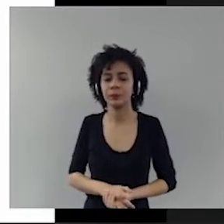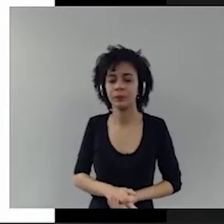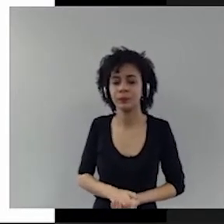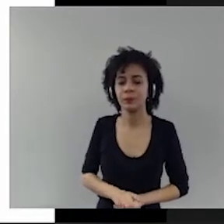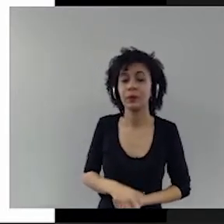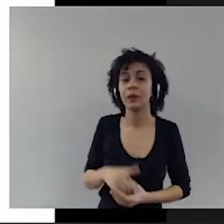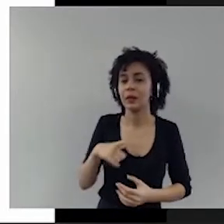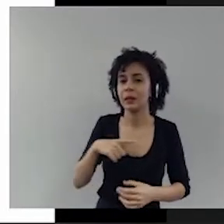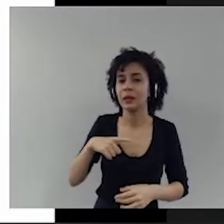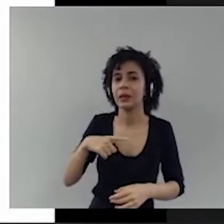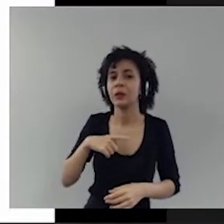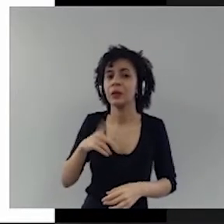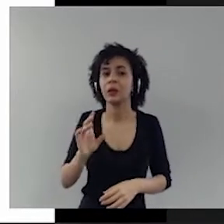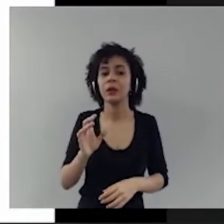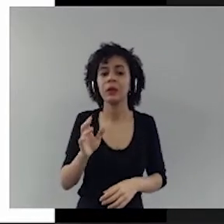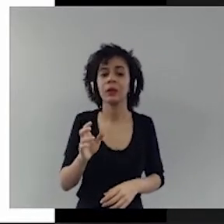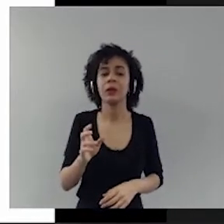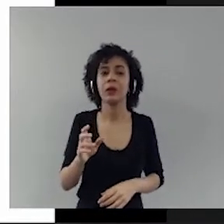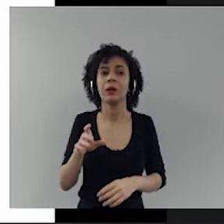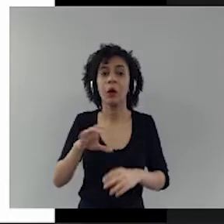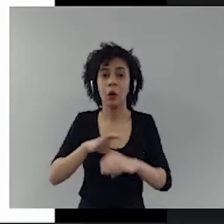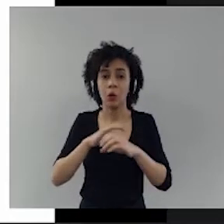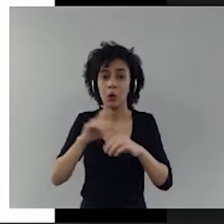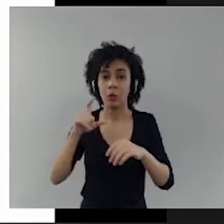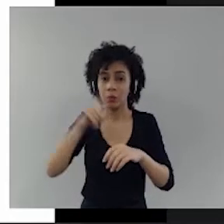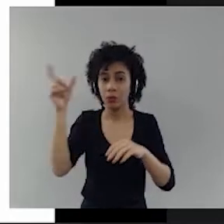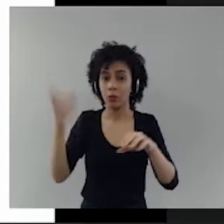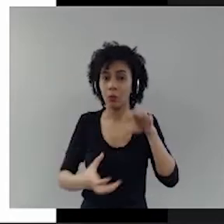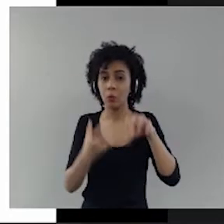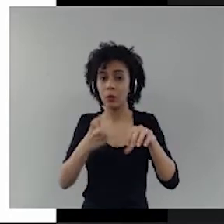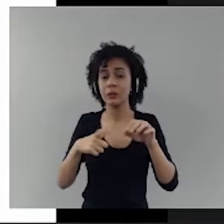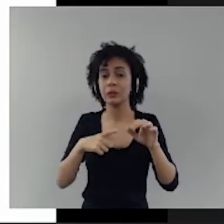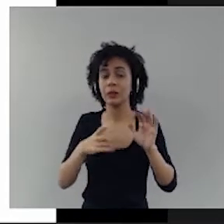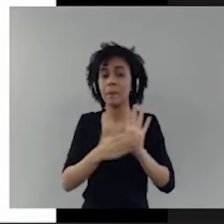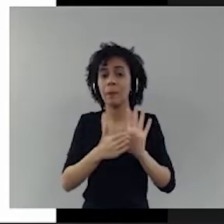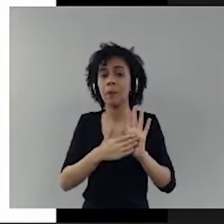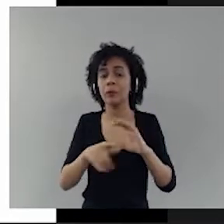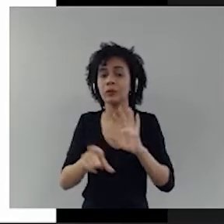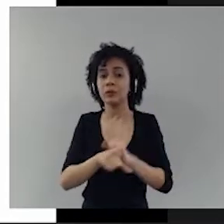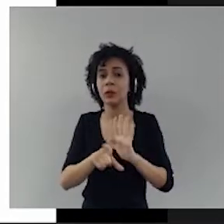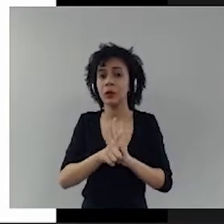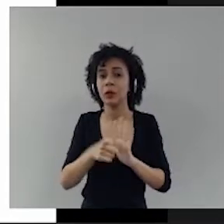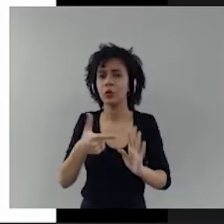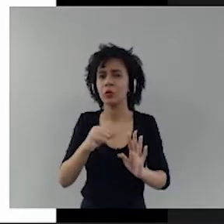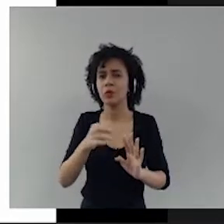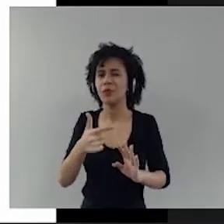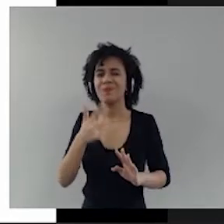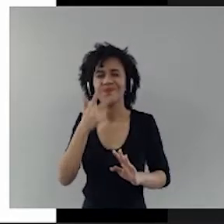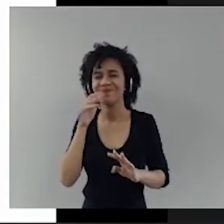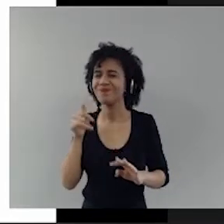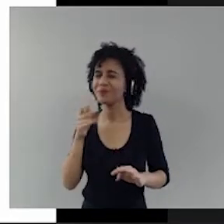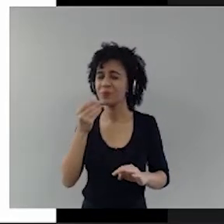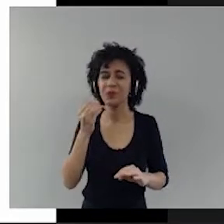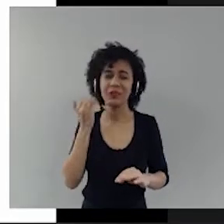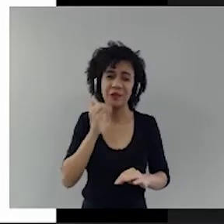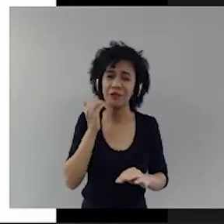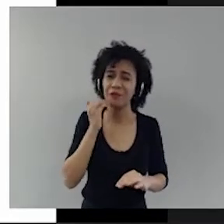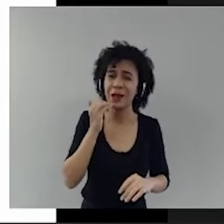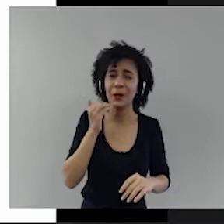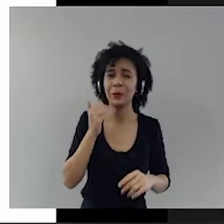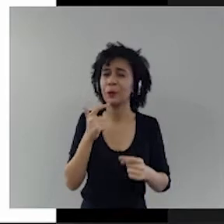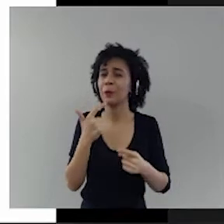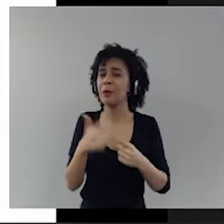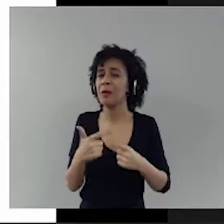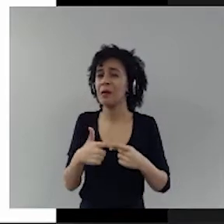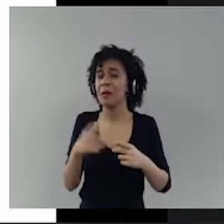um projeto de lei no congresso nacional 1292 que me parece defasado o brasil